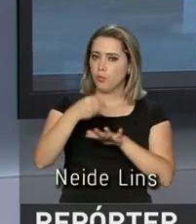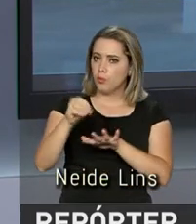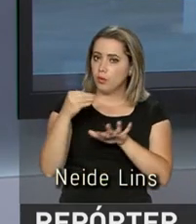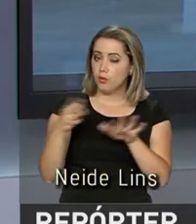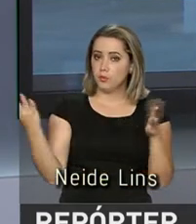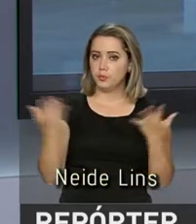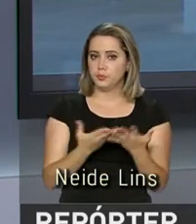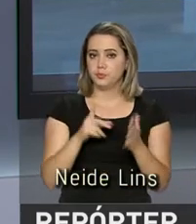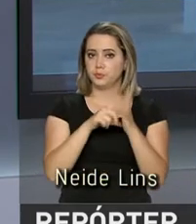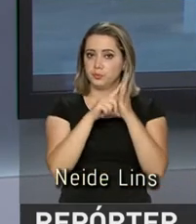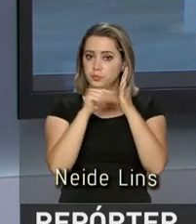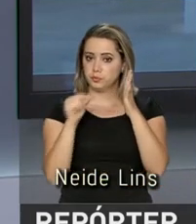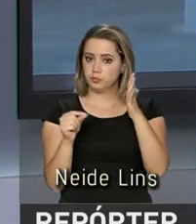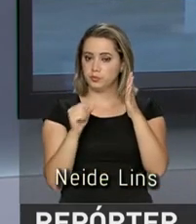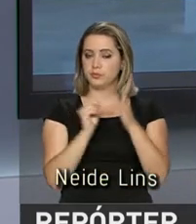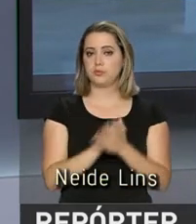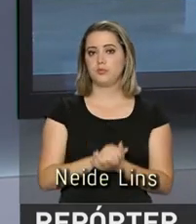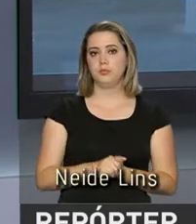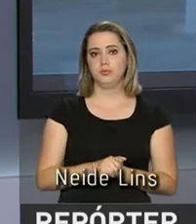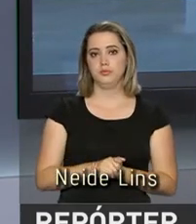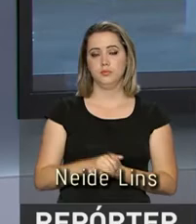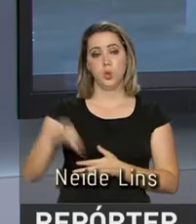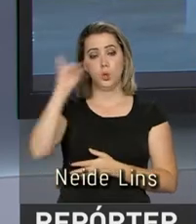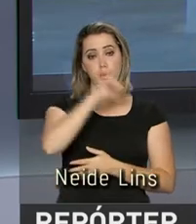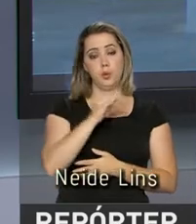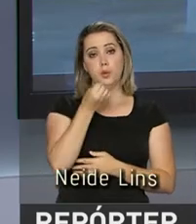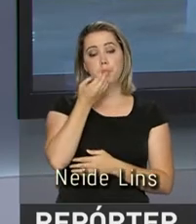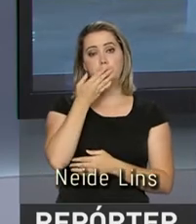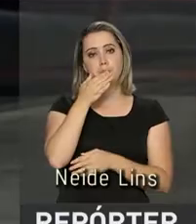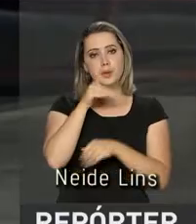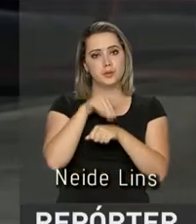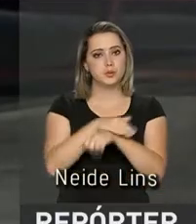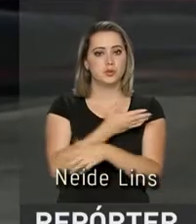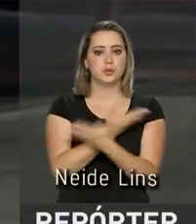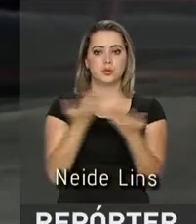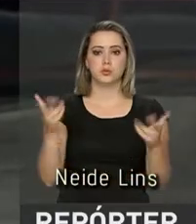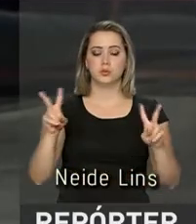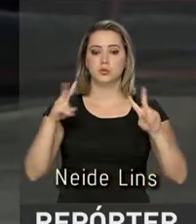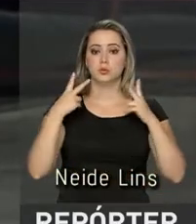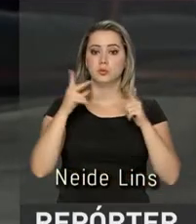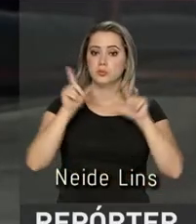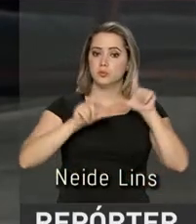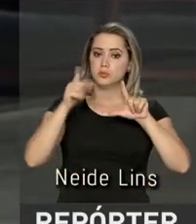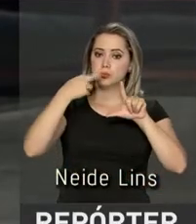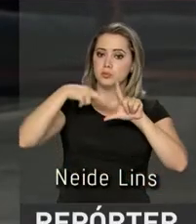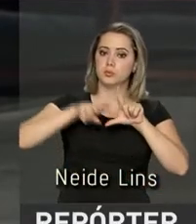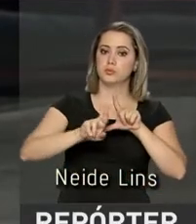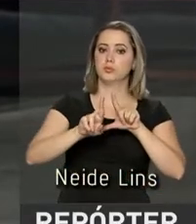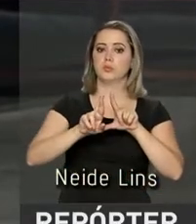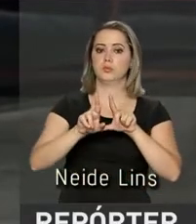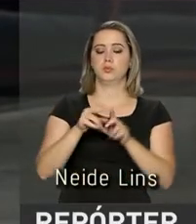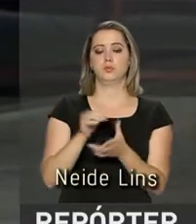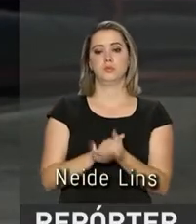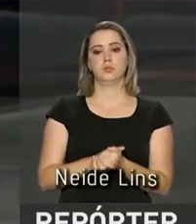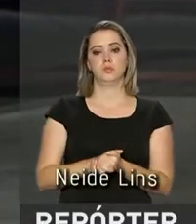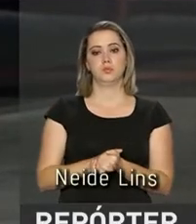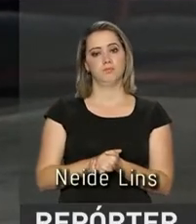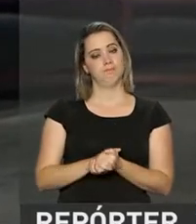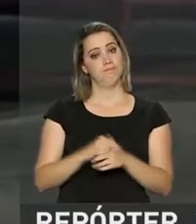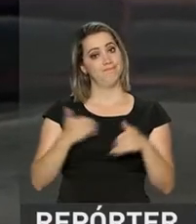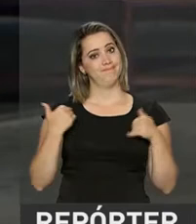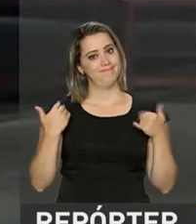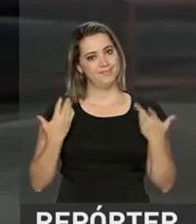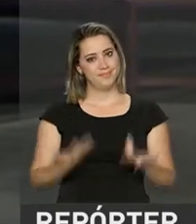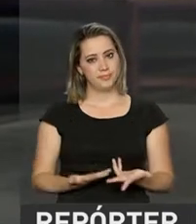o balboa noite olhando boa noite boa noite a todos que nos assistem na tv nbr olha